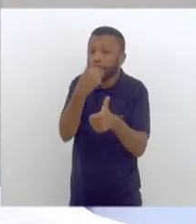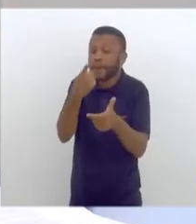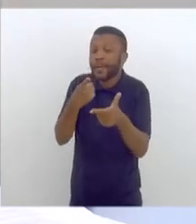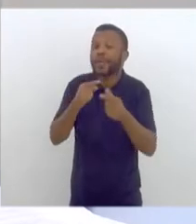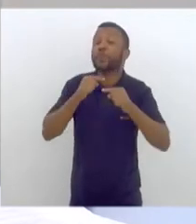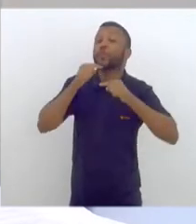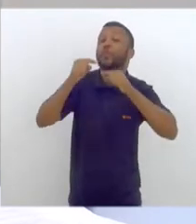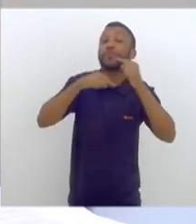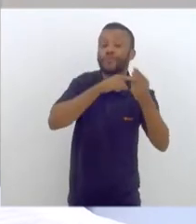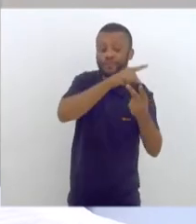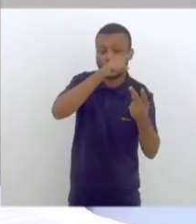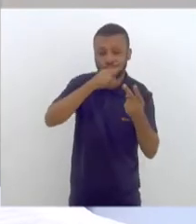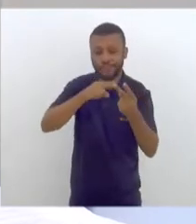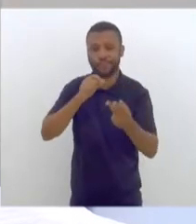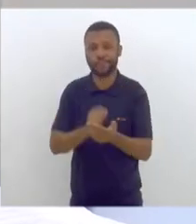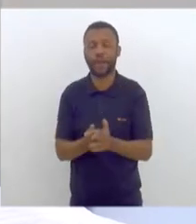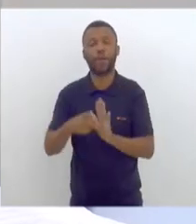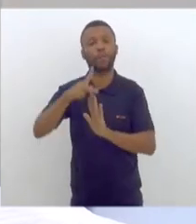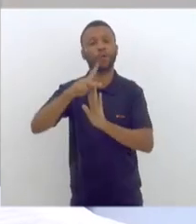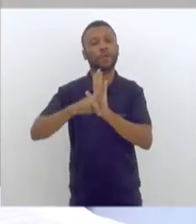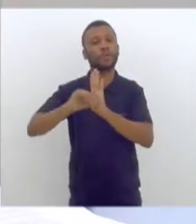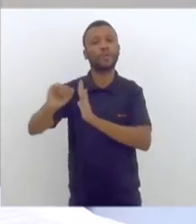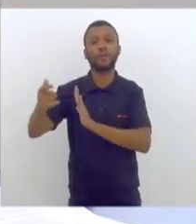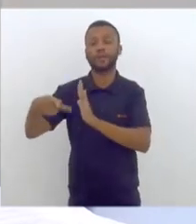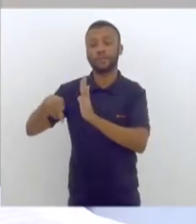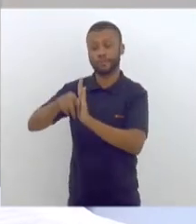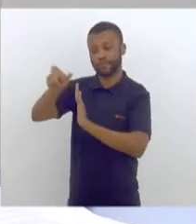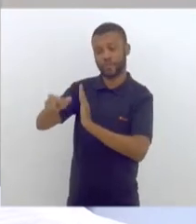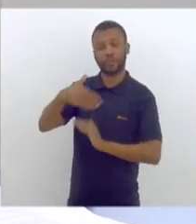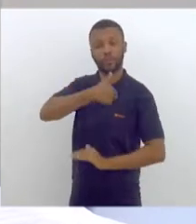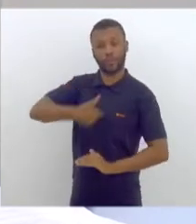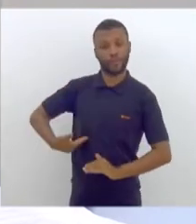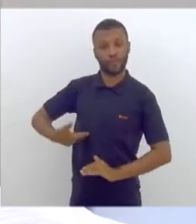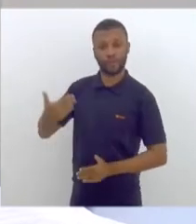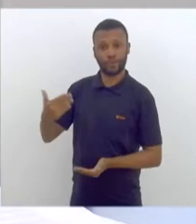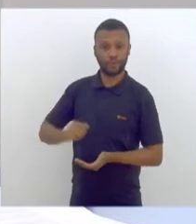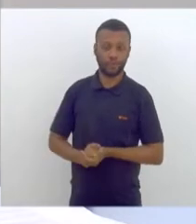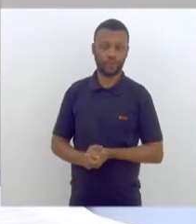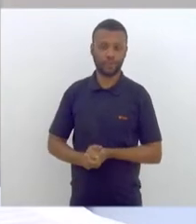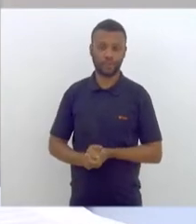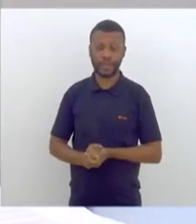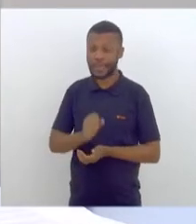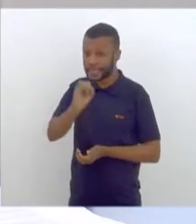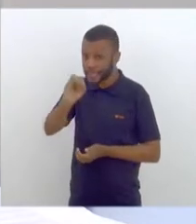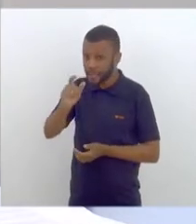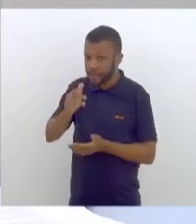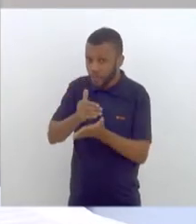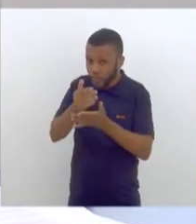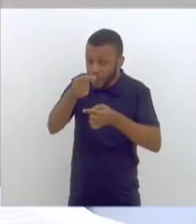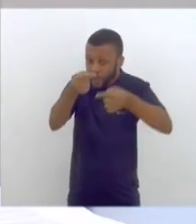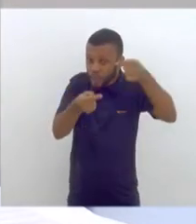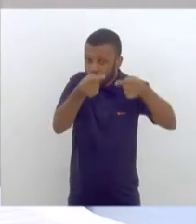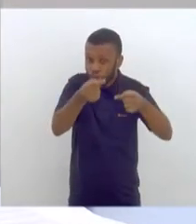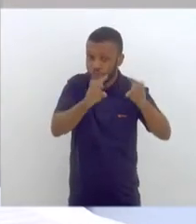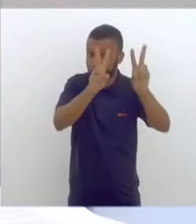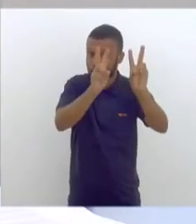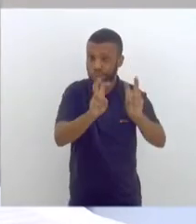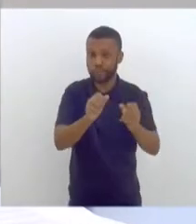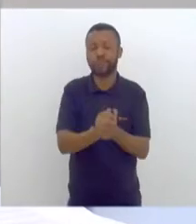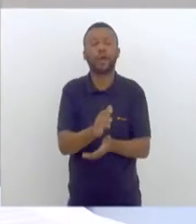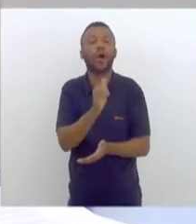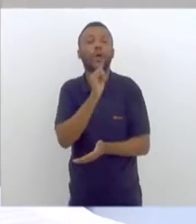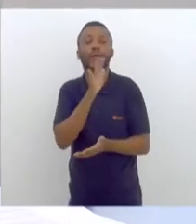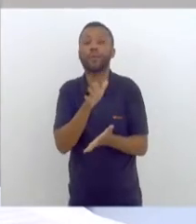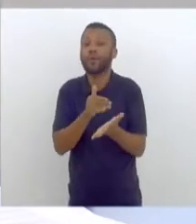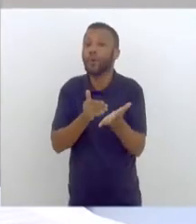pega o projeto de lei do Governador caso Vá à pauta e colocamos que ele